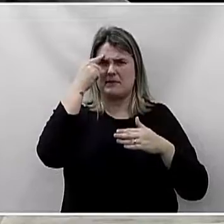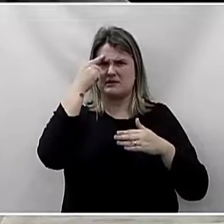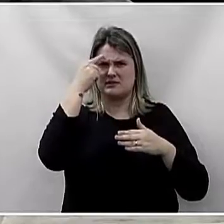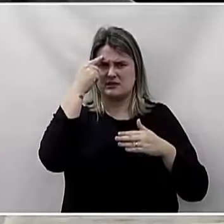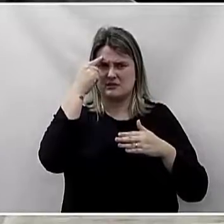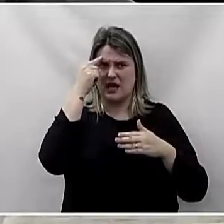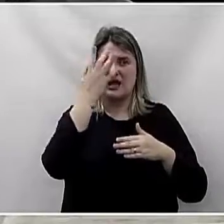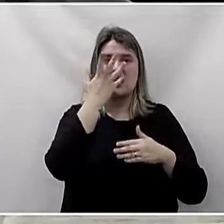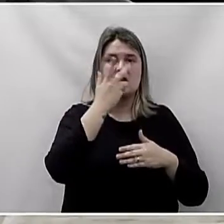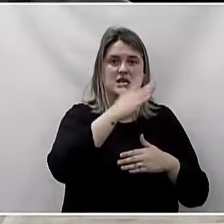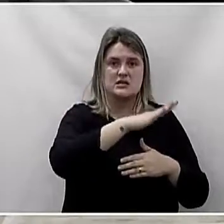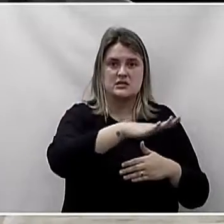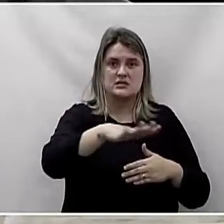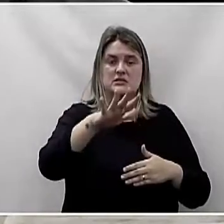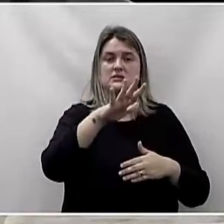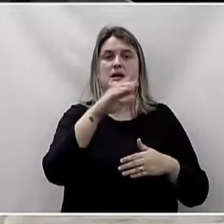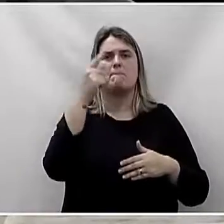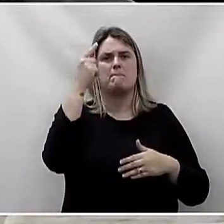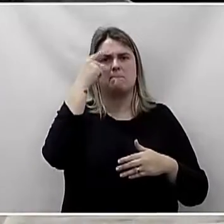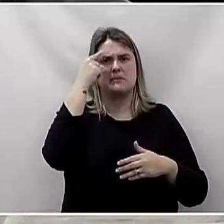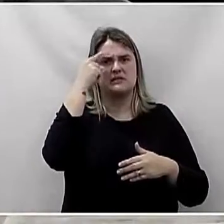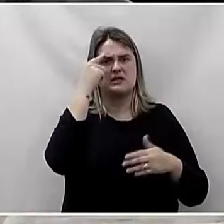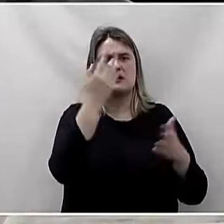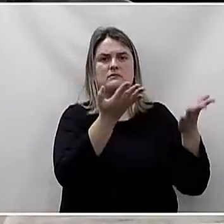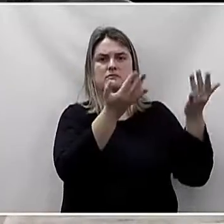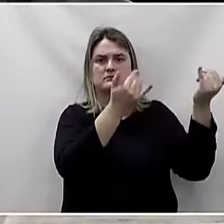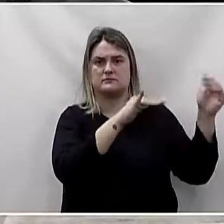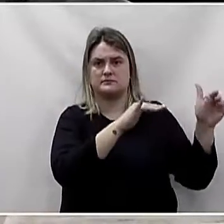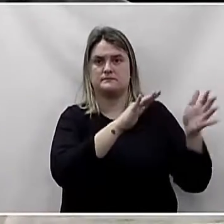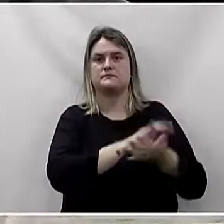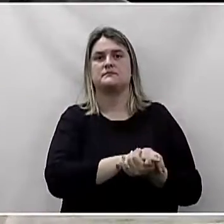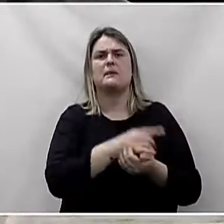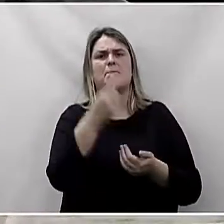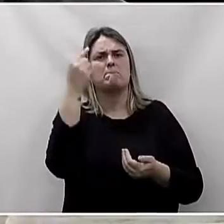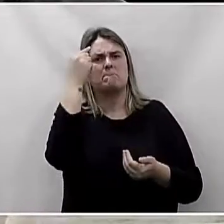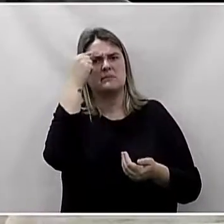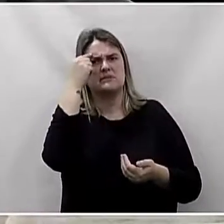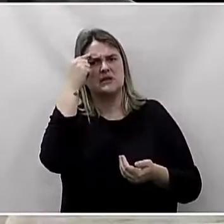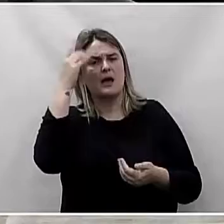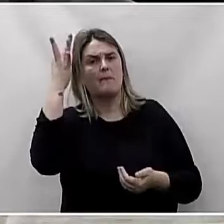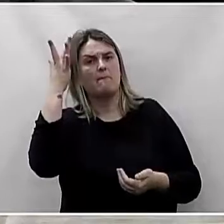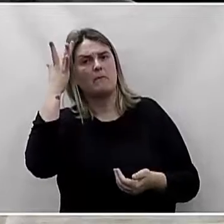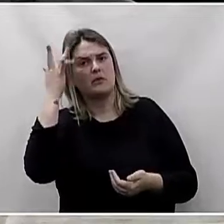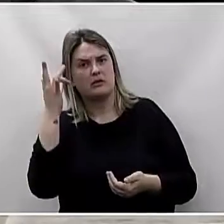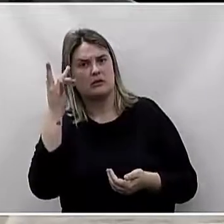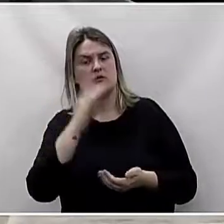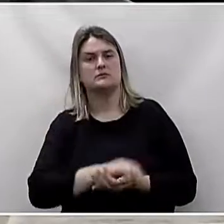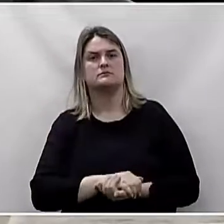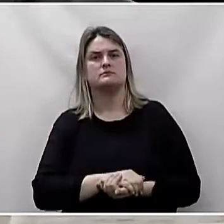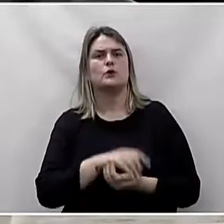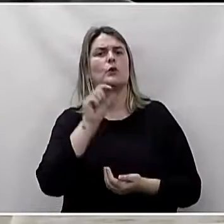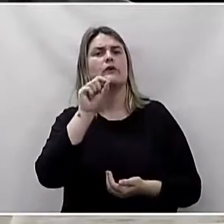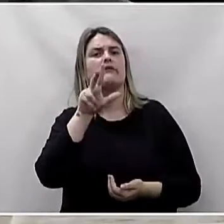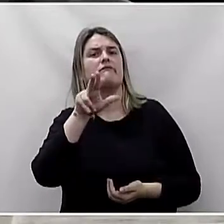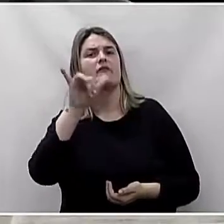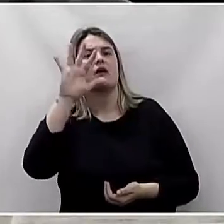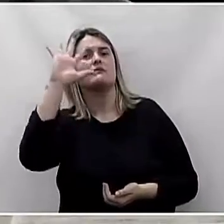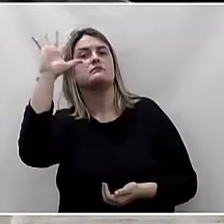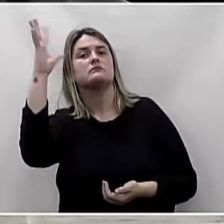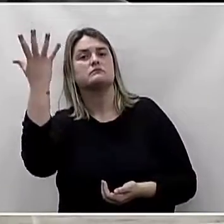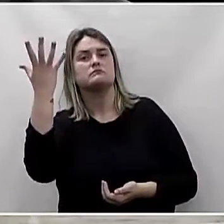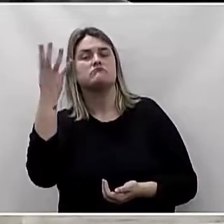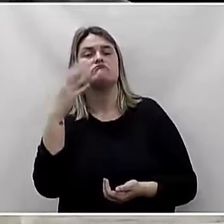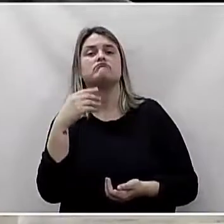nesses nessas crianças é pensar nos adolescentes é pensar no dia da manhã o que vai acontecer